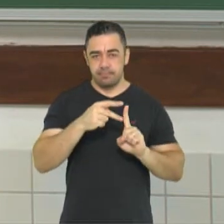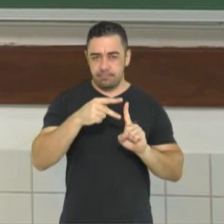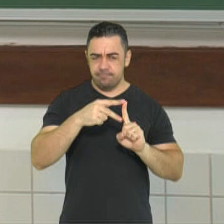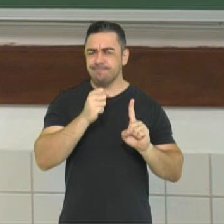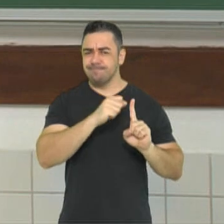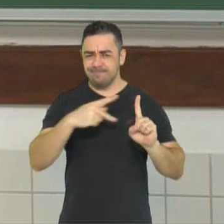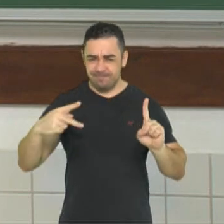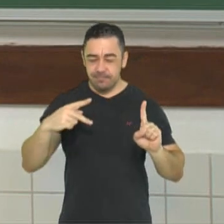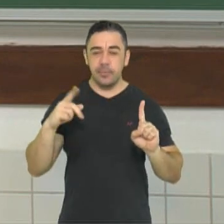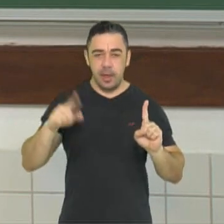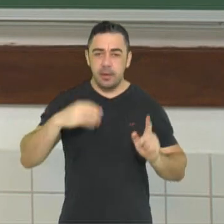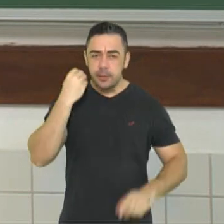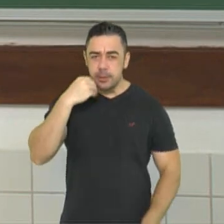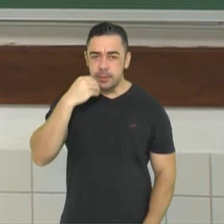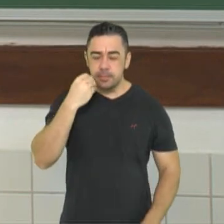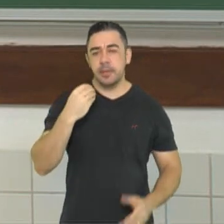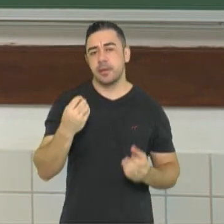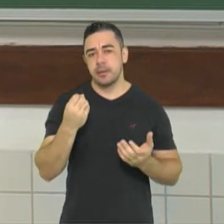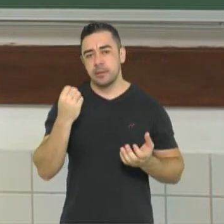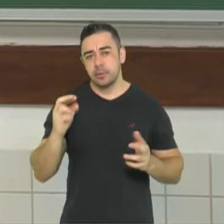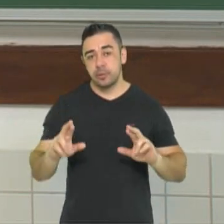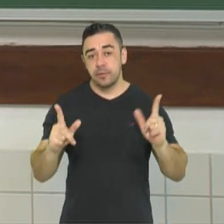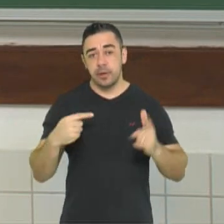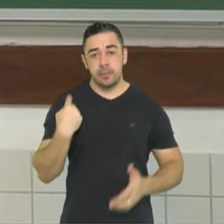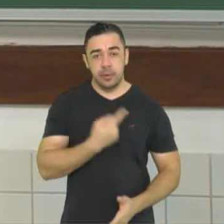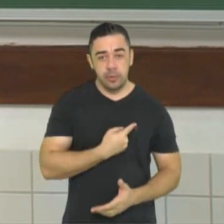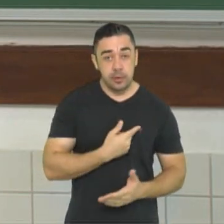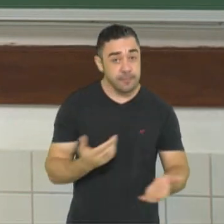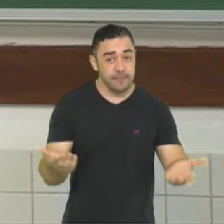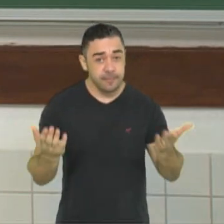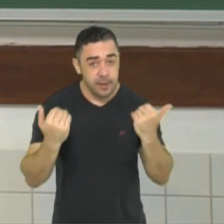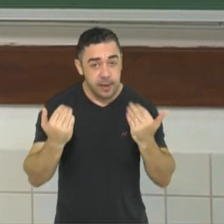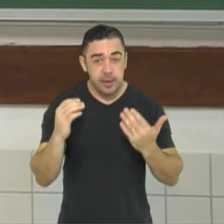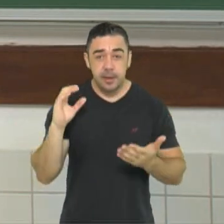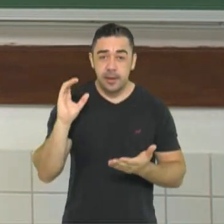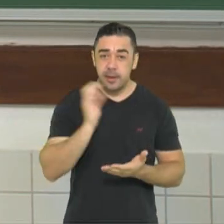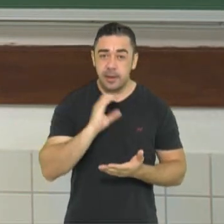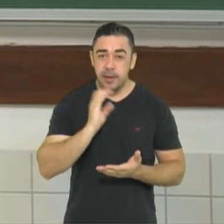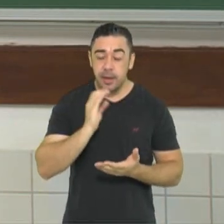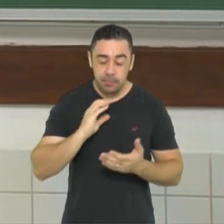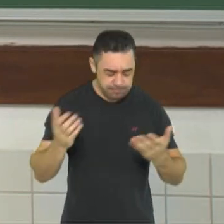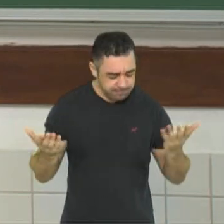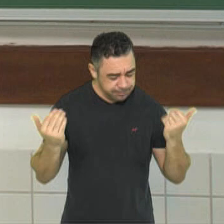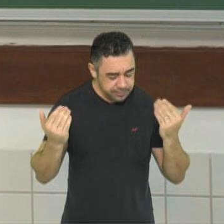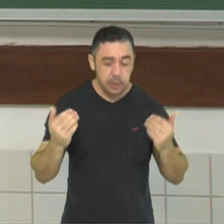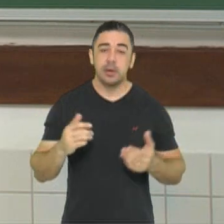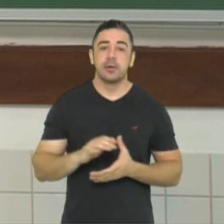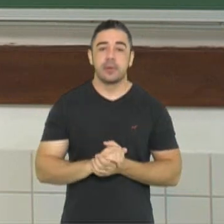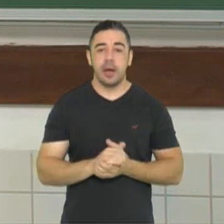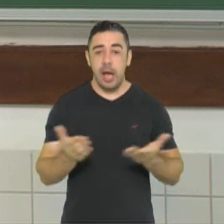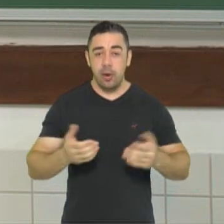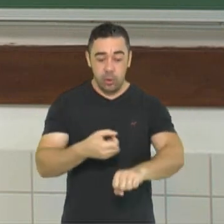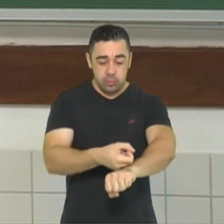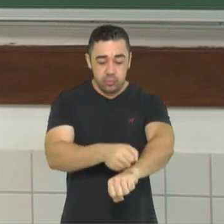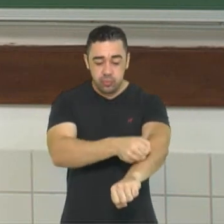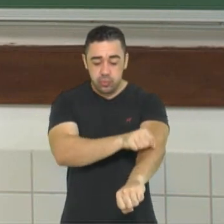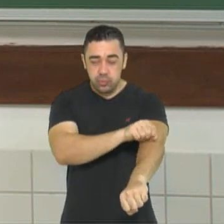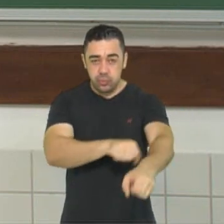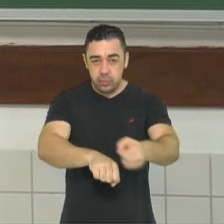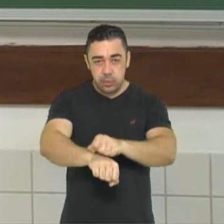uma experiência pedagógica diferente para todos nós aí. Sem mais delongas, como diriam os mais antigos, dobrem suas